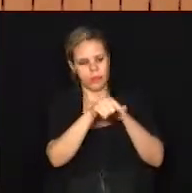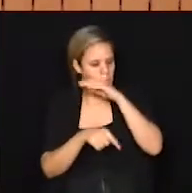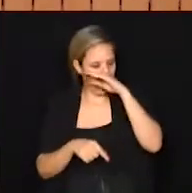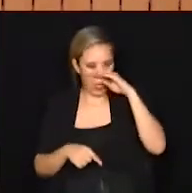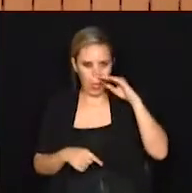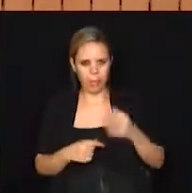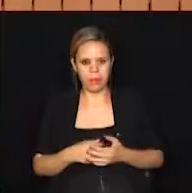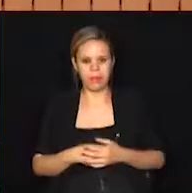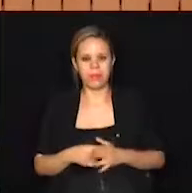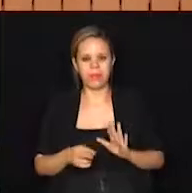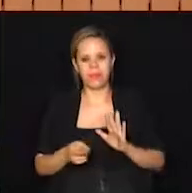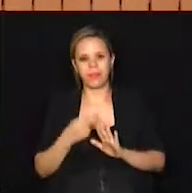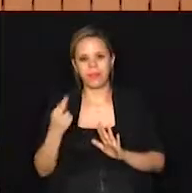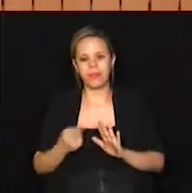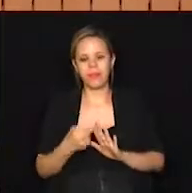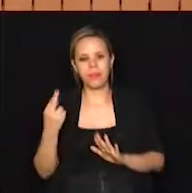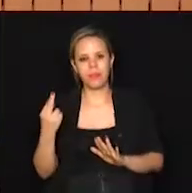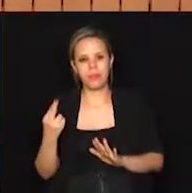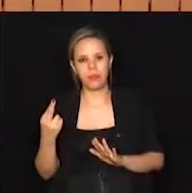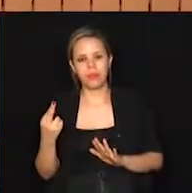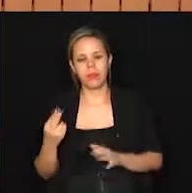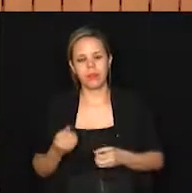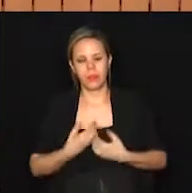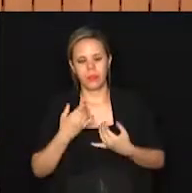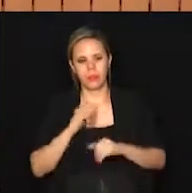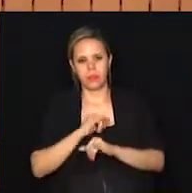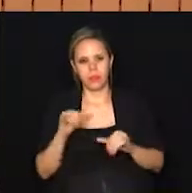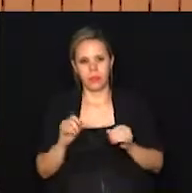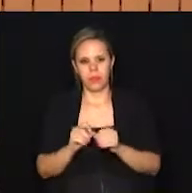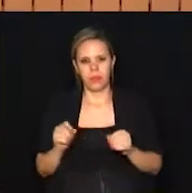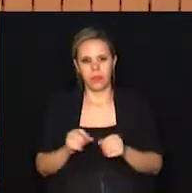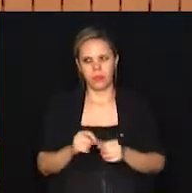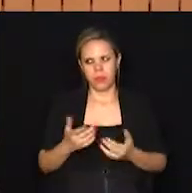Que ele reflita muito sobre esse retorno, os senhores também,